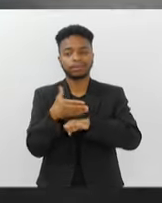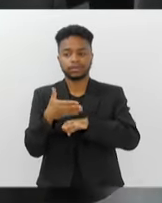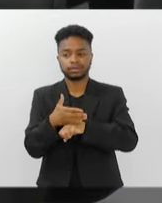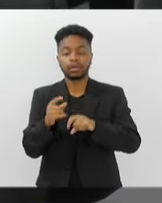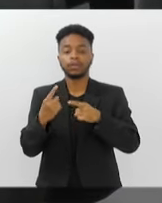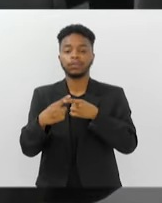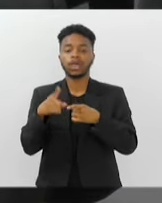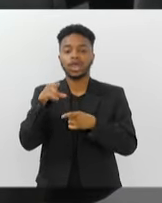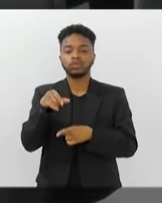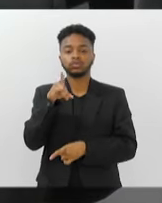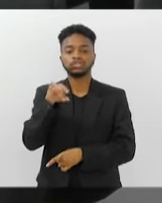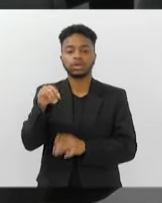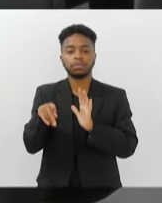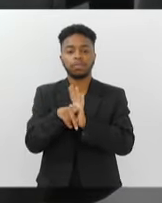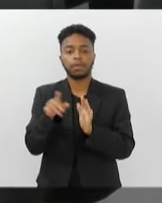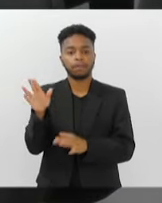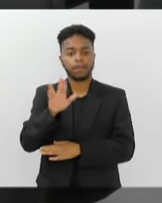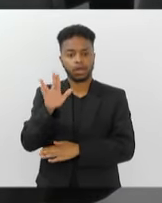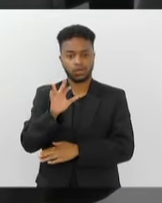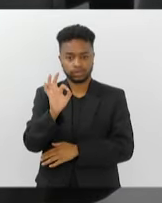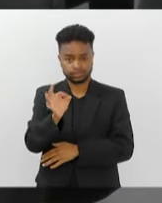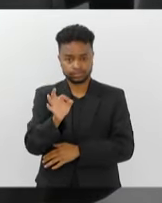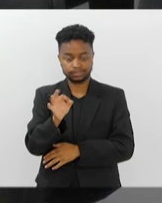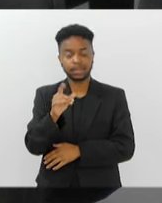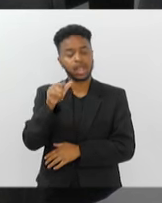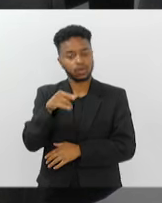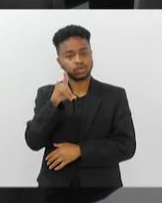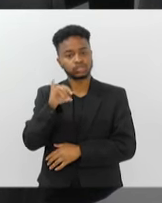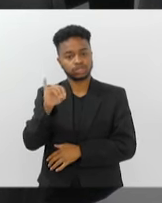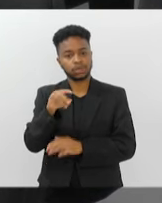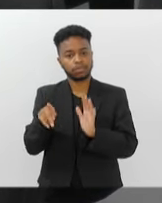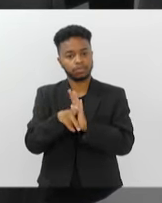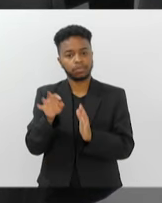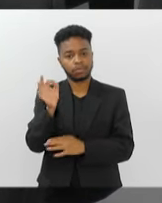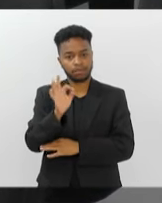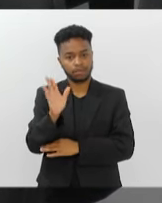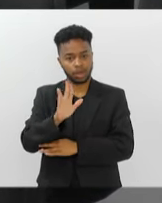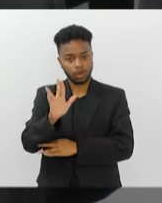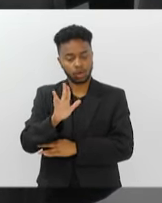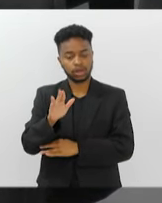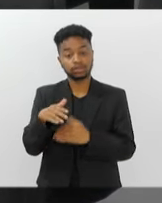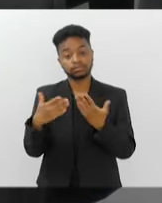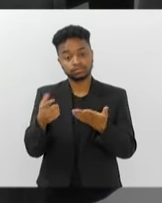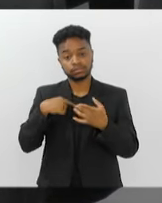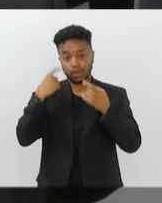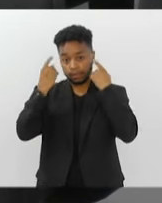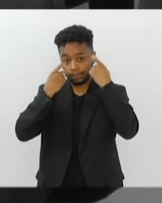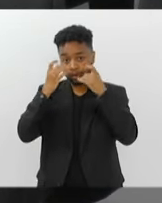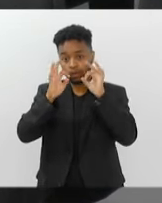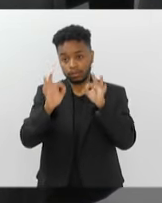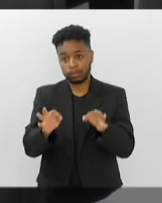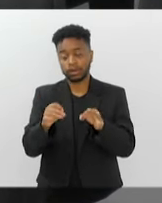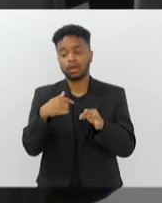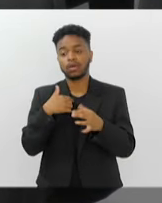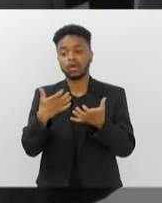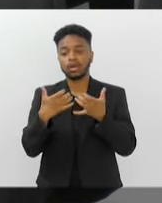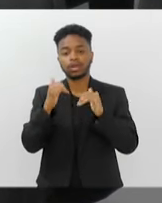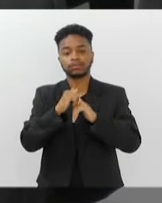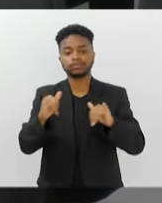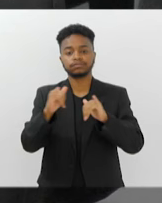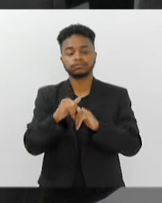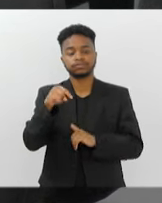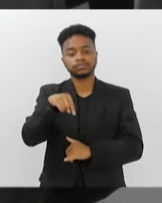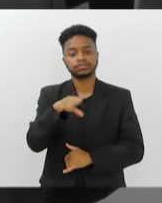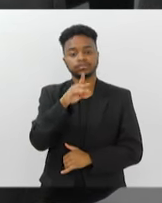o dia da maconha né é o dia que será o dia da maconha e que eu estou muito preocupada Então eu queria fazer esse encaminhamento aqui a